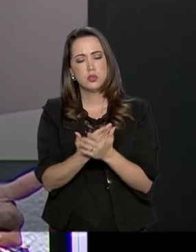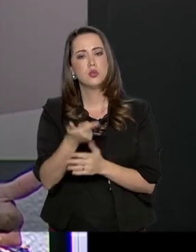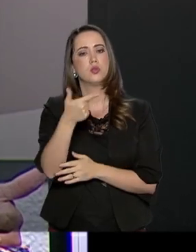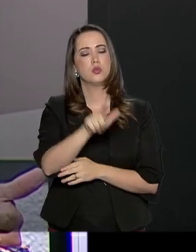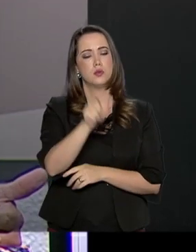democrático. lado, desenvolver a Speaking Tip Obrigado.